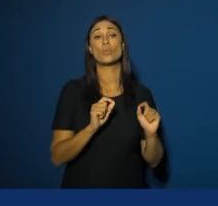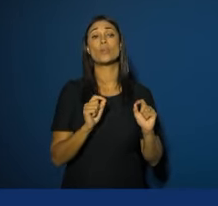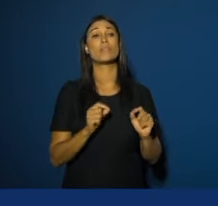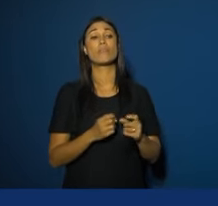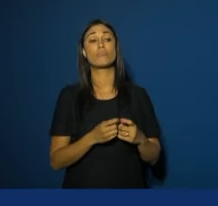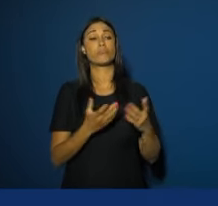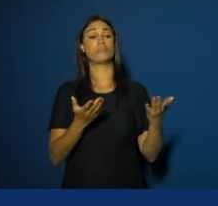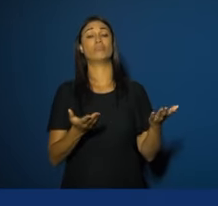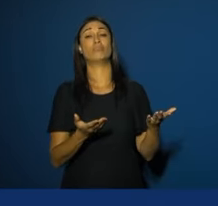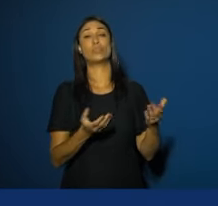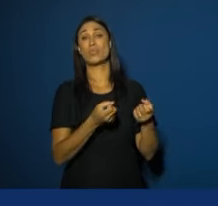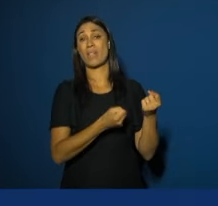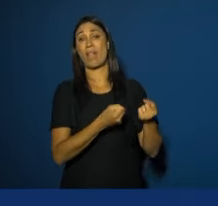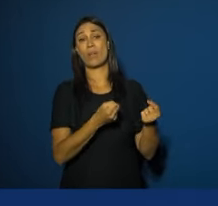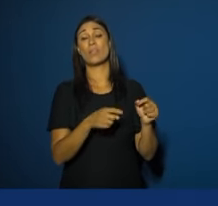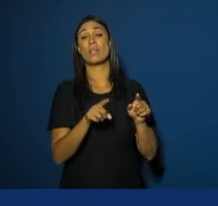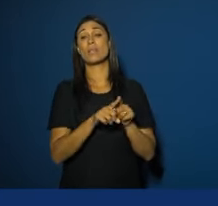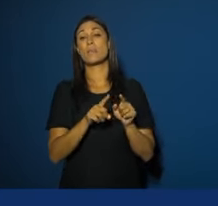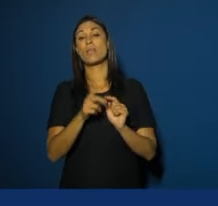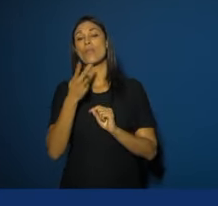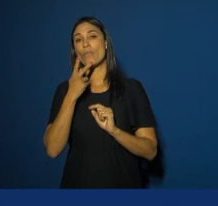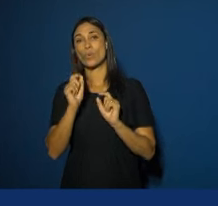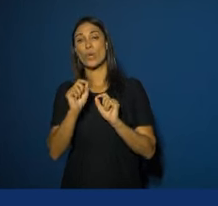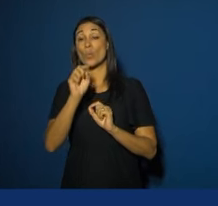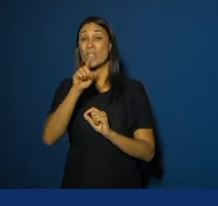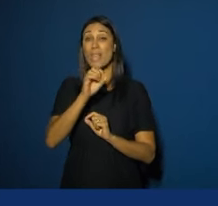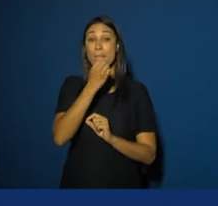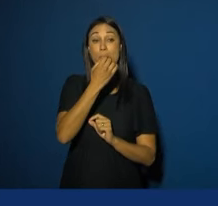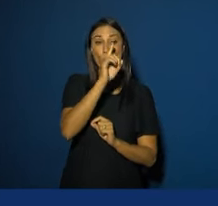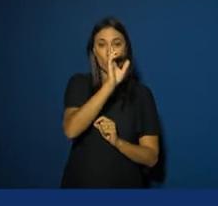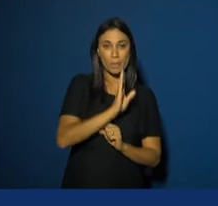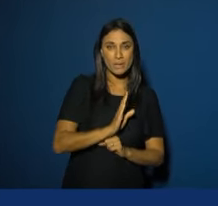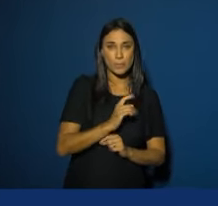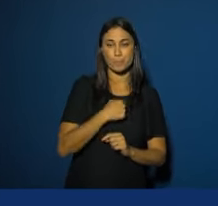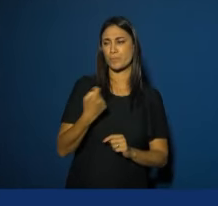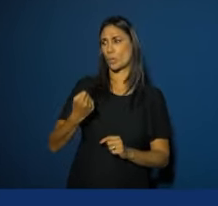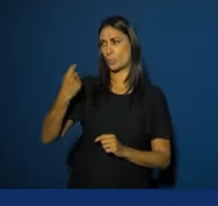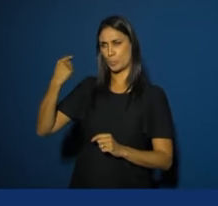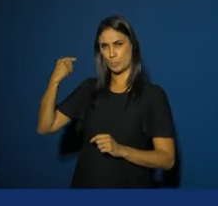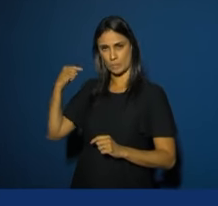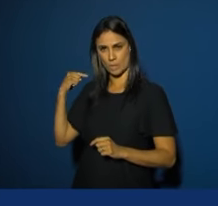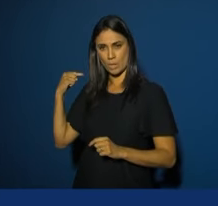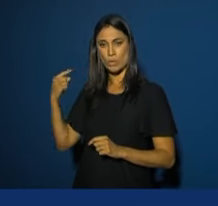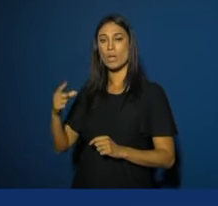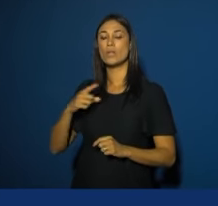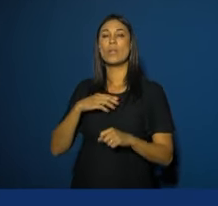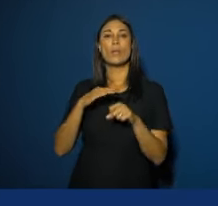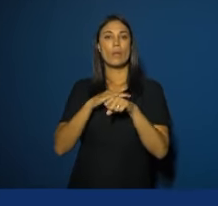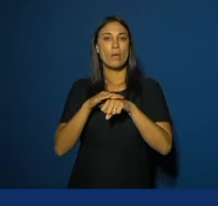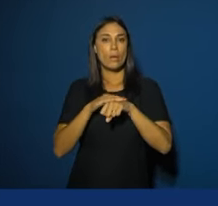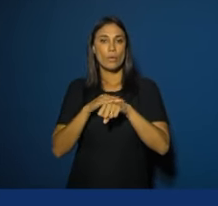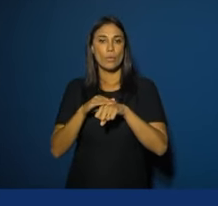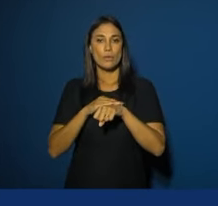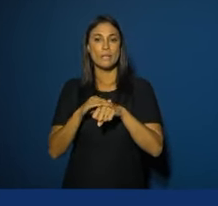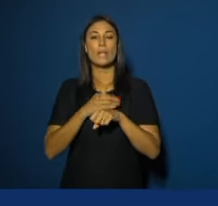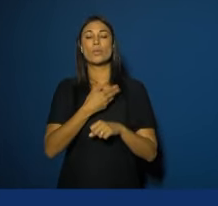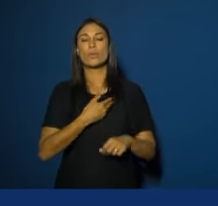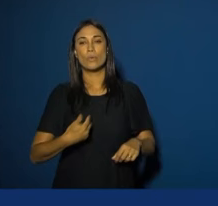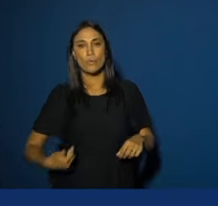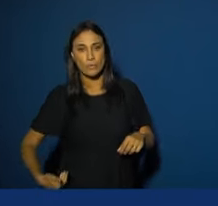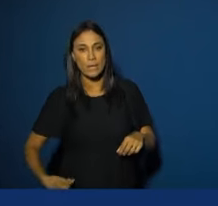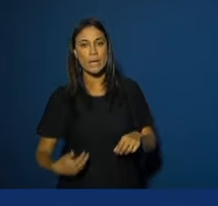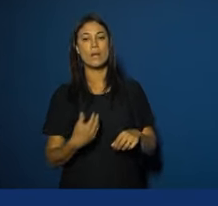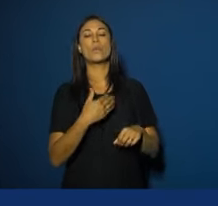concessionárias e eu digo o seguinte o que é bom pro Brasil no passado eu tenho conversado muito isso com o governo